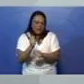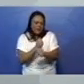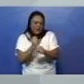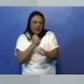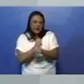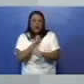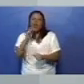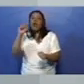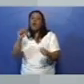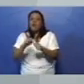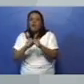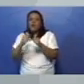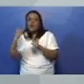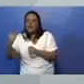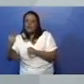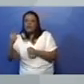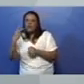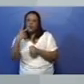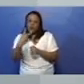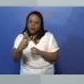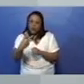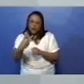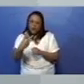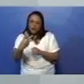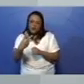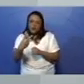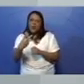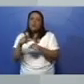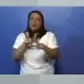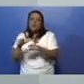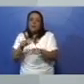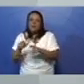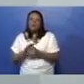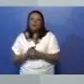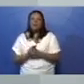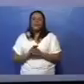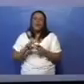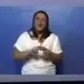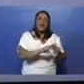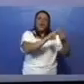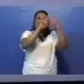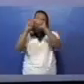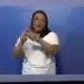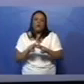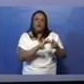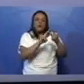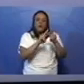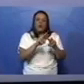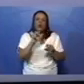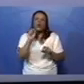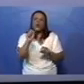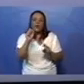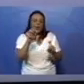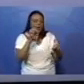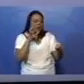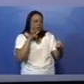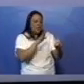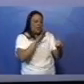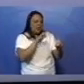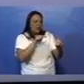sentia. Finalizando, então, vamos retomar o que a gente aprendeu hoje? Então, tá. Primeira coisa, que o mito é uma